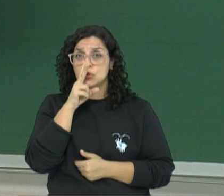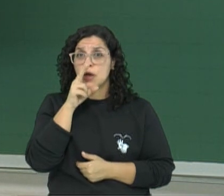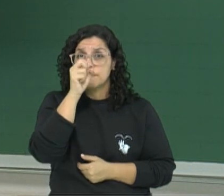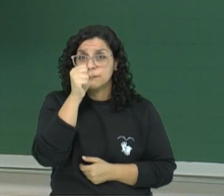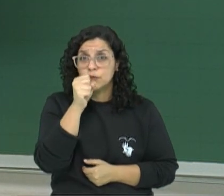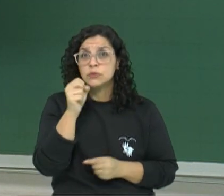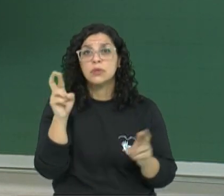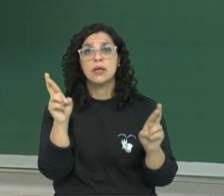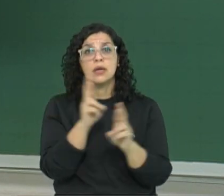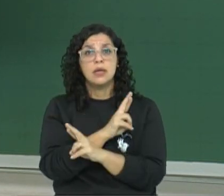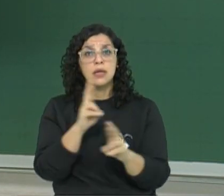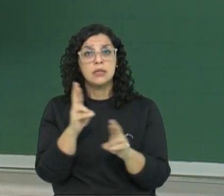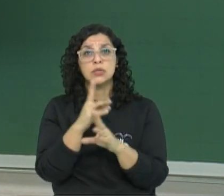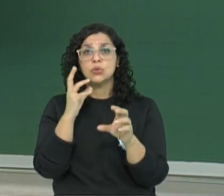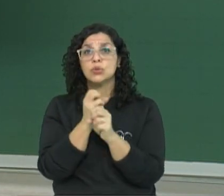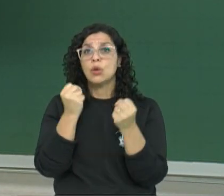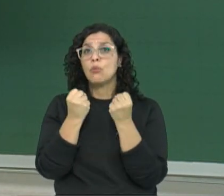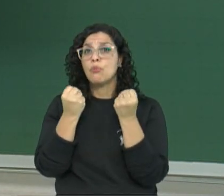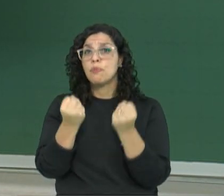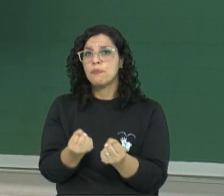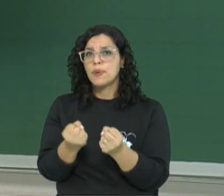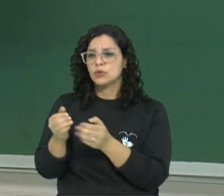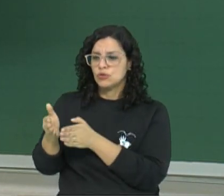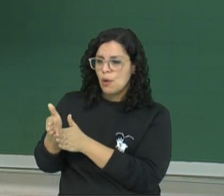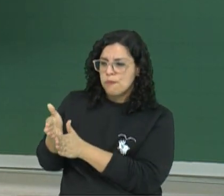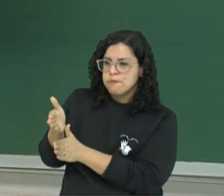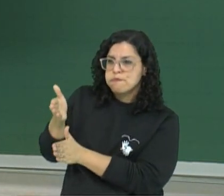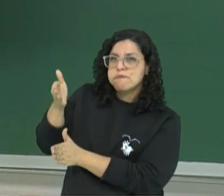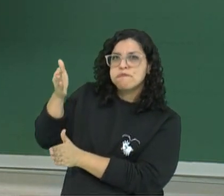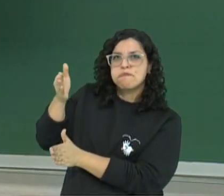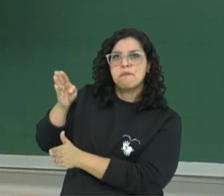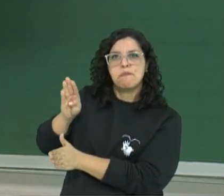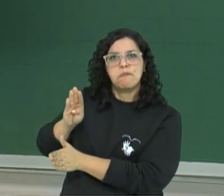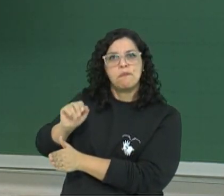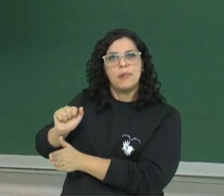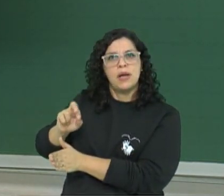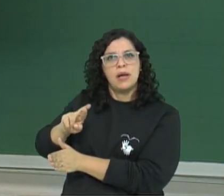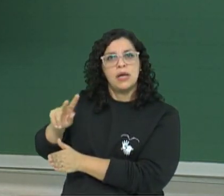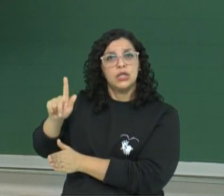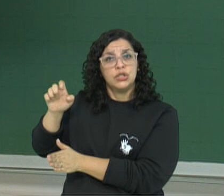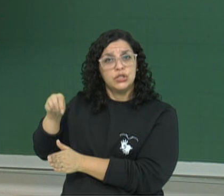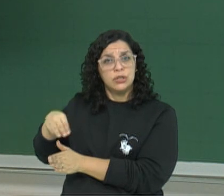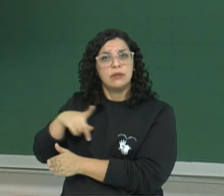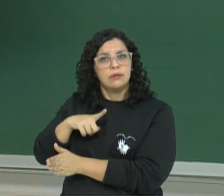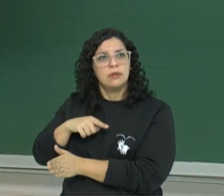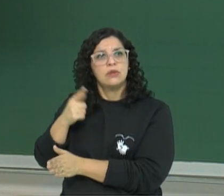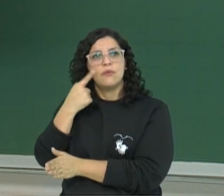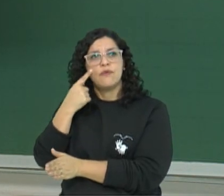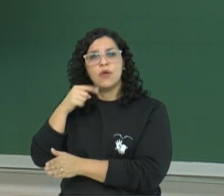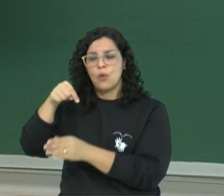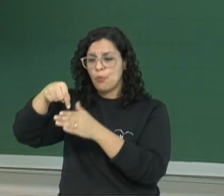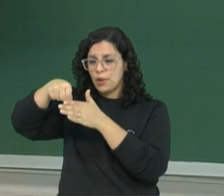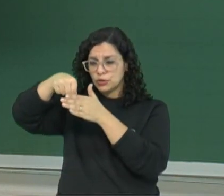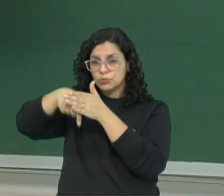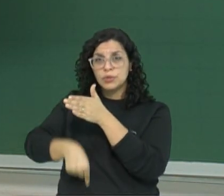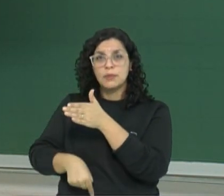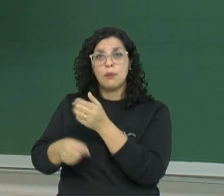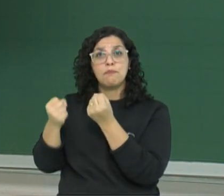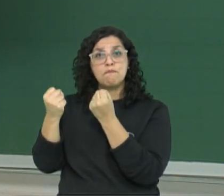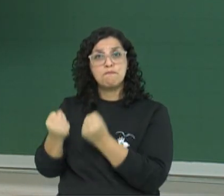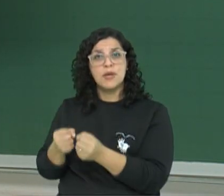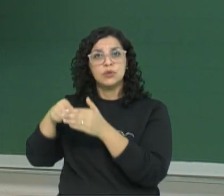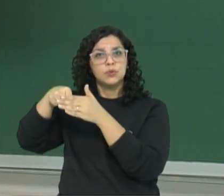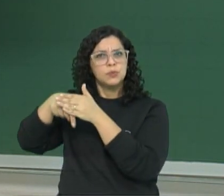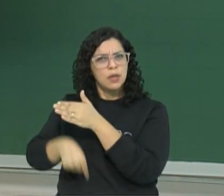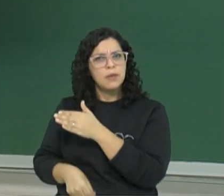está relacionada com o peso da barragem, certo? Então, você tem o peso apontado para baixo, como a